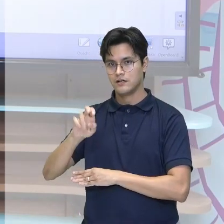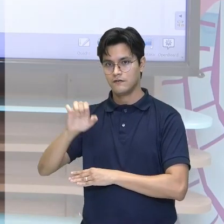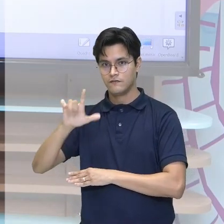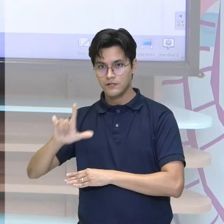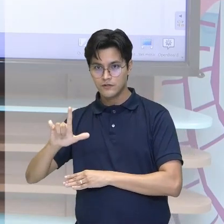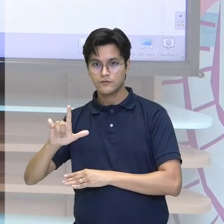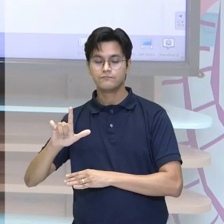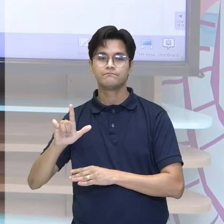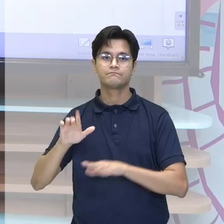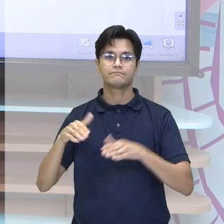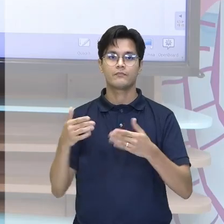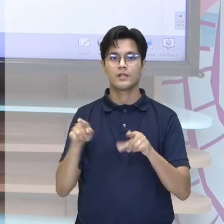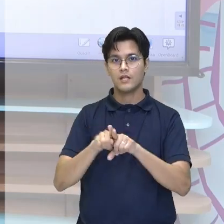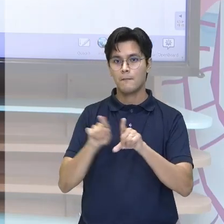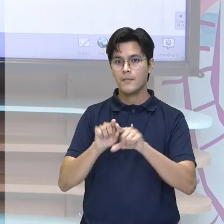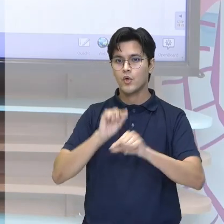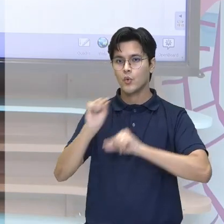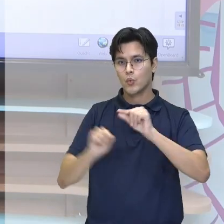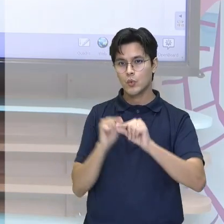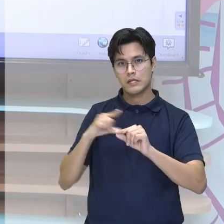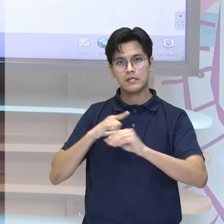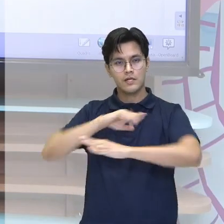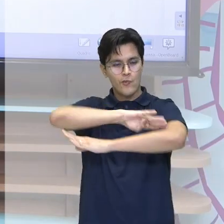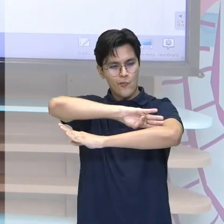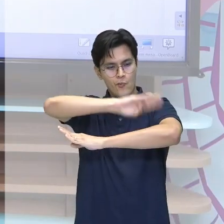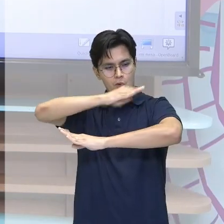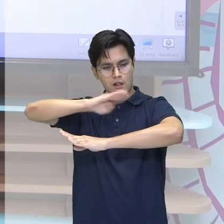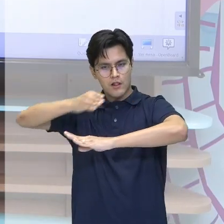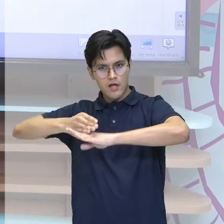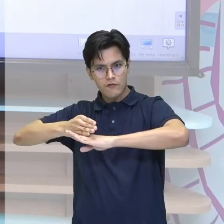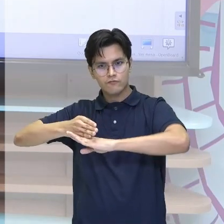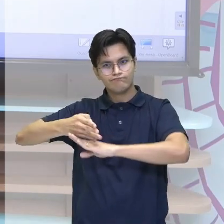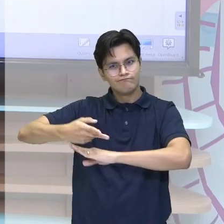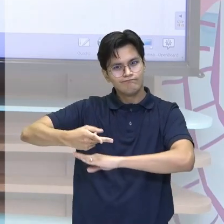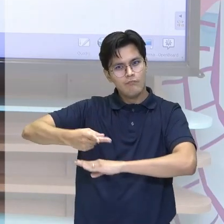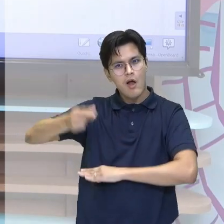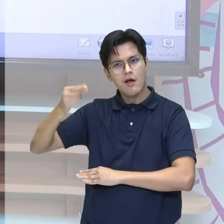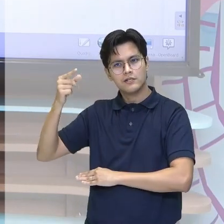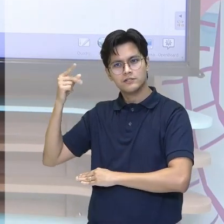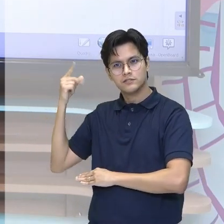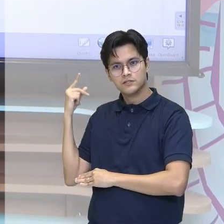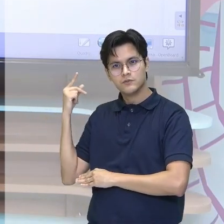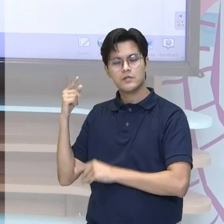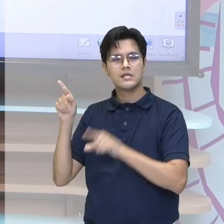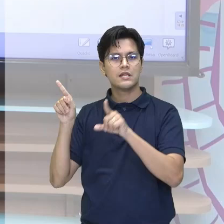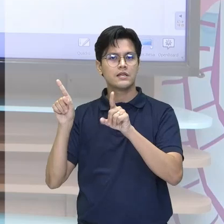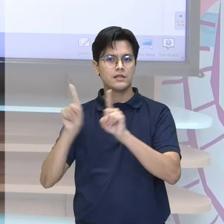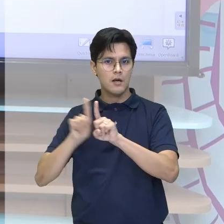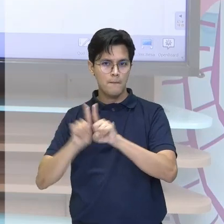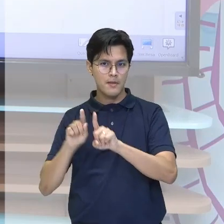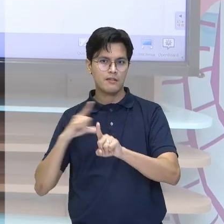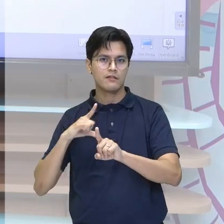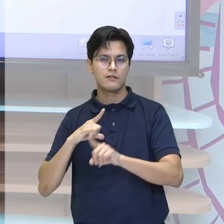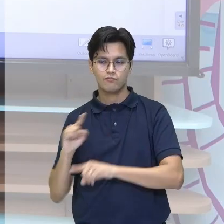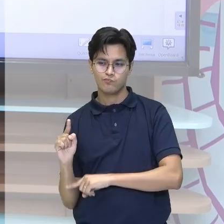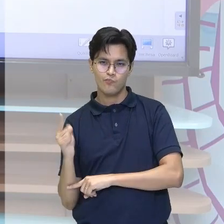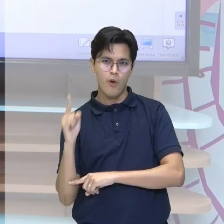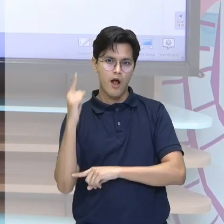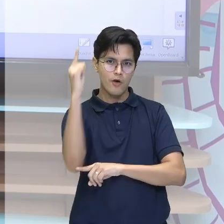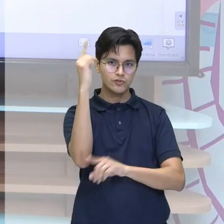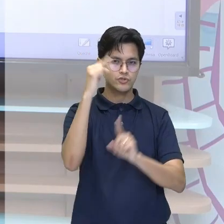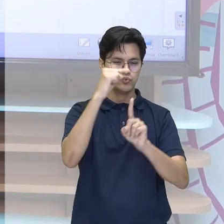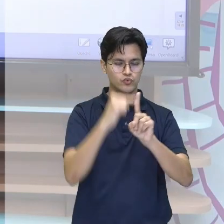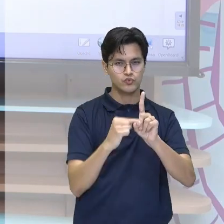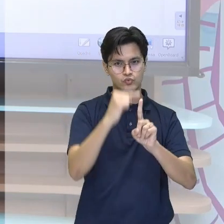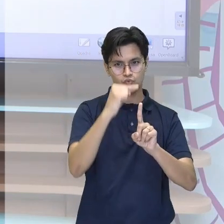de anos, considerado aí um relevo antigo, né? E também com a presença de altitudes, que é com relação